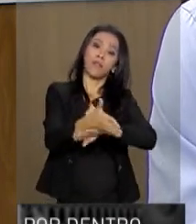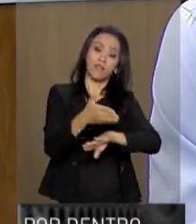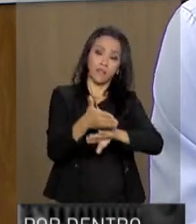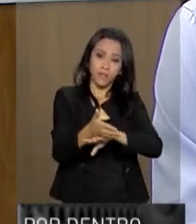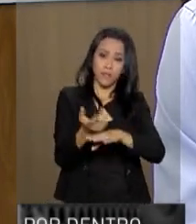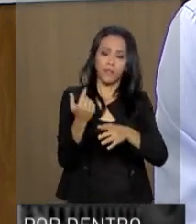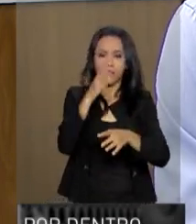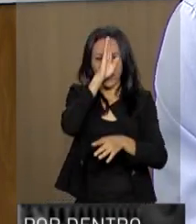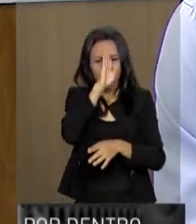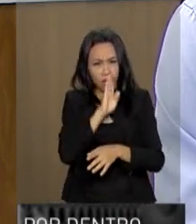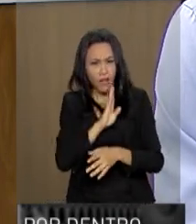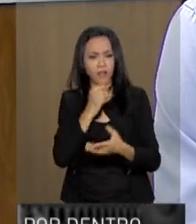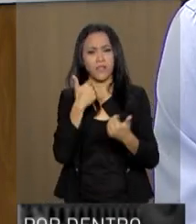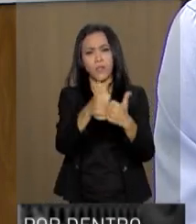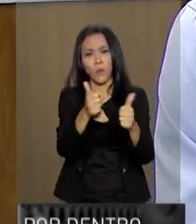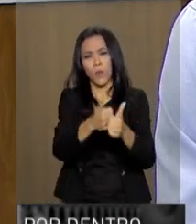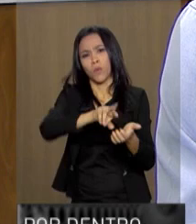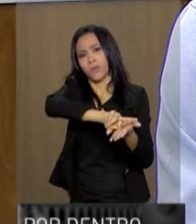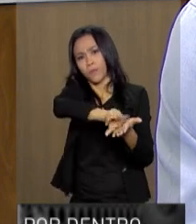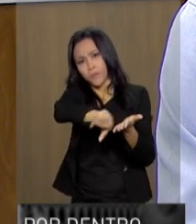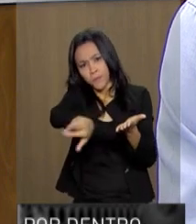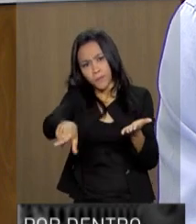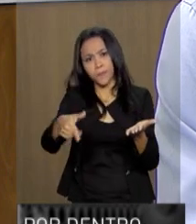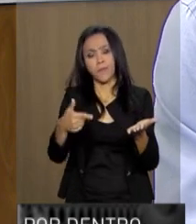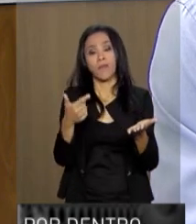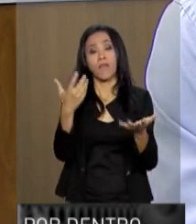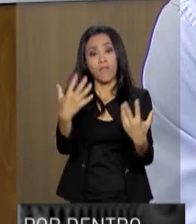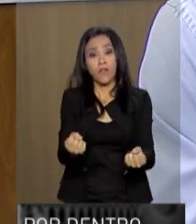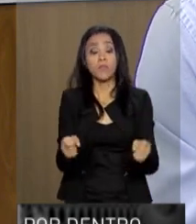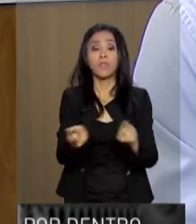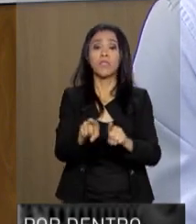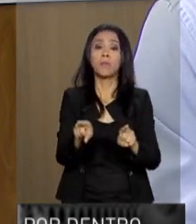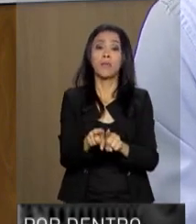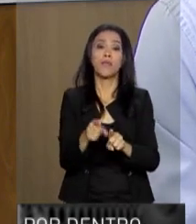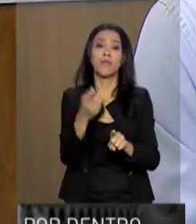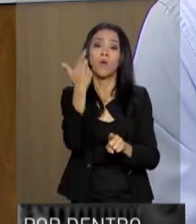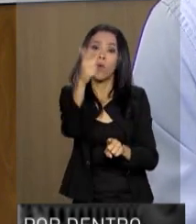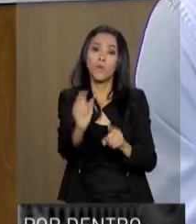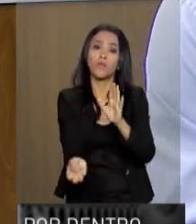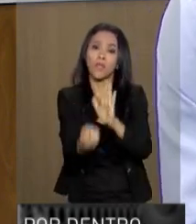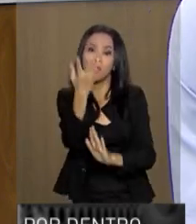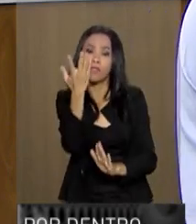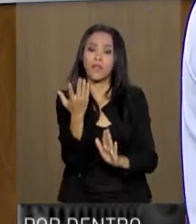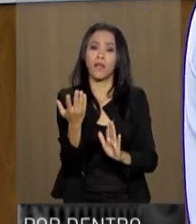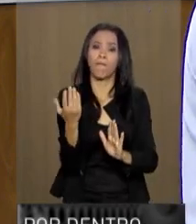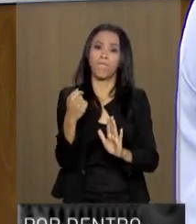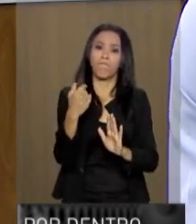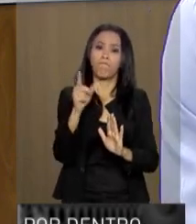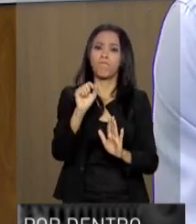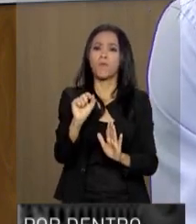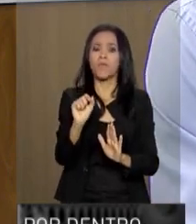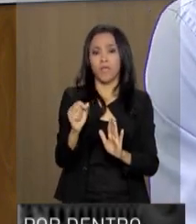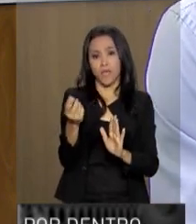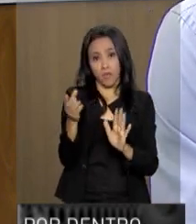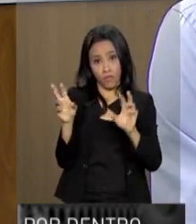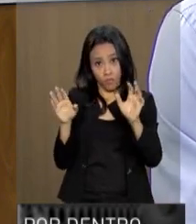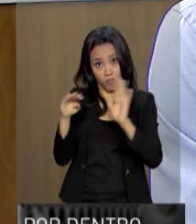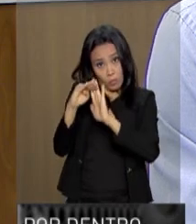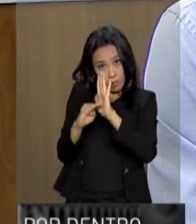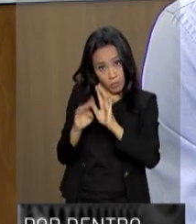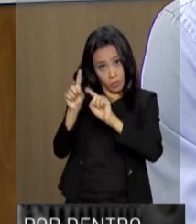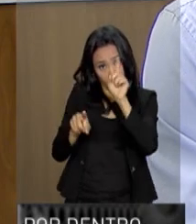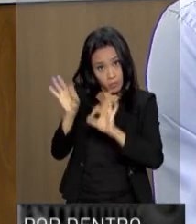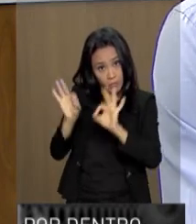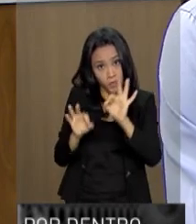gratuitas vamos lançar também é o inova jovem e especificamente sobre a sua pergunta